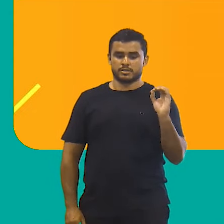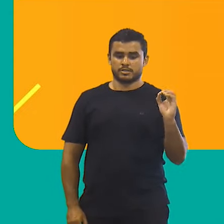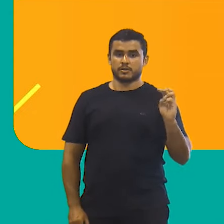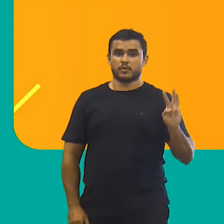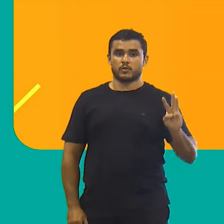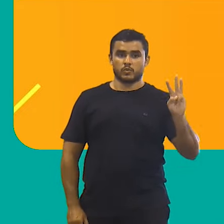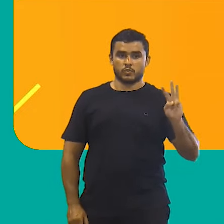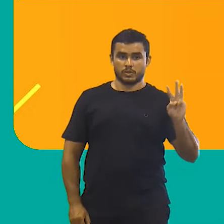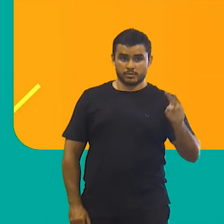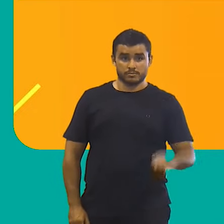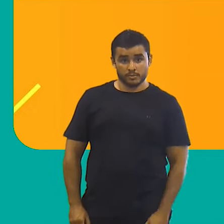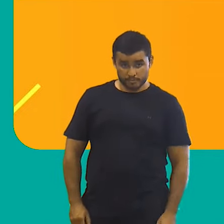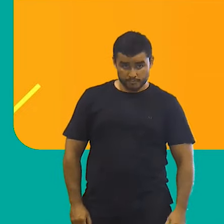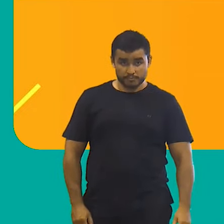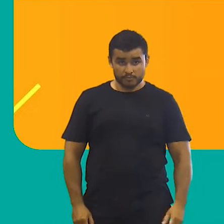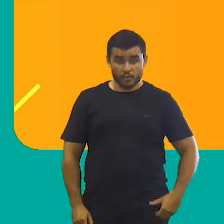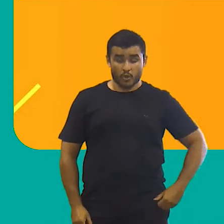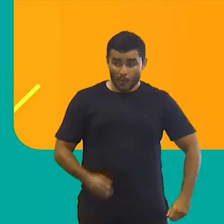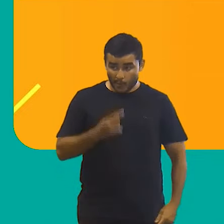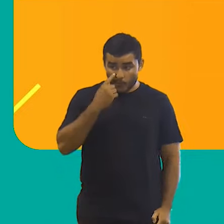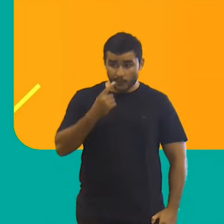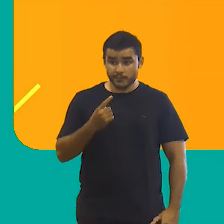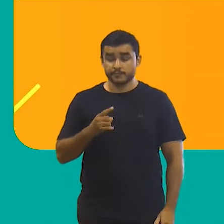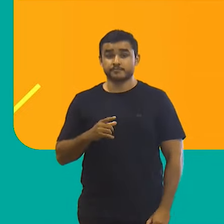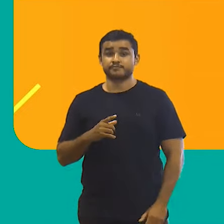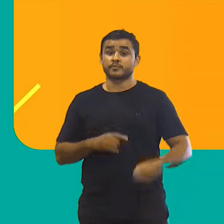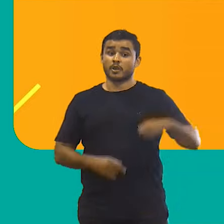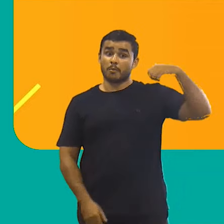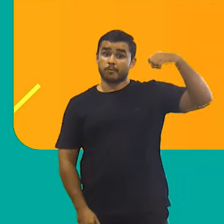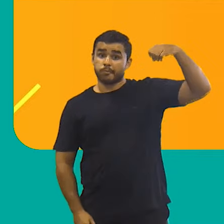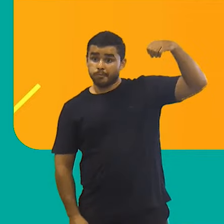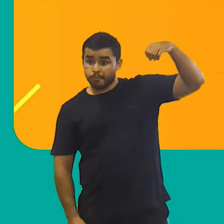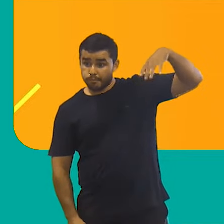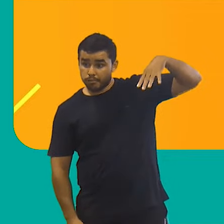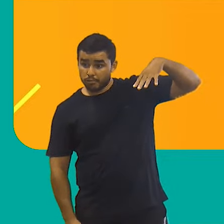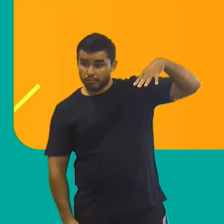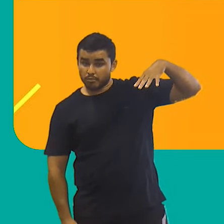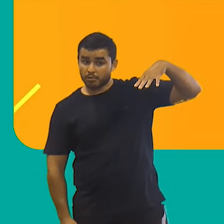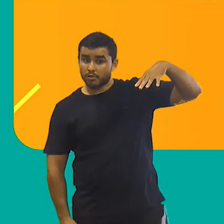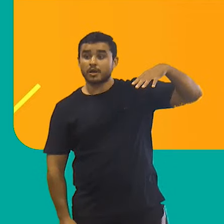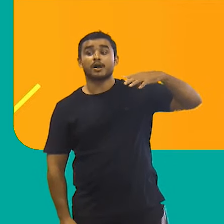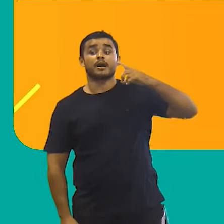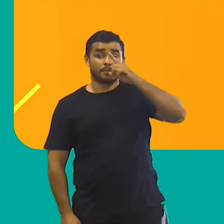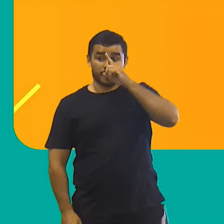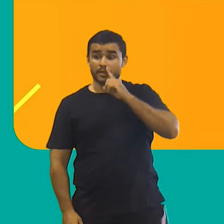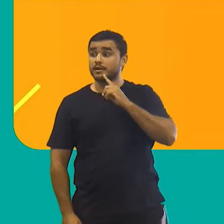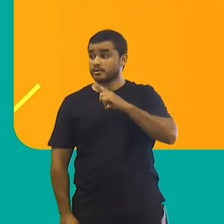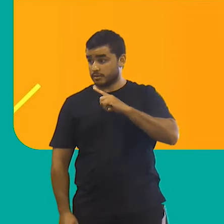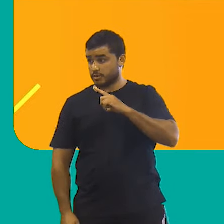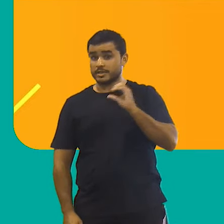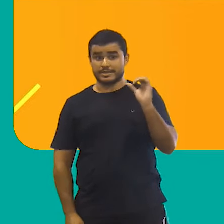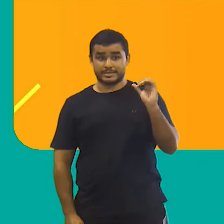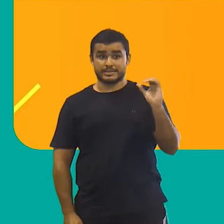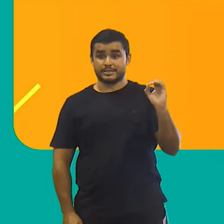lâmpada incandescente tem uma potência maior do que a potência do